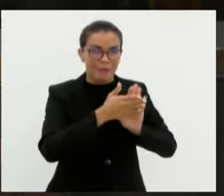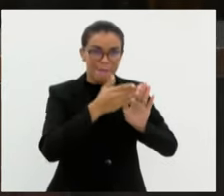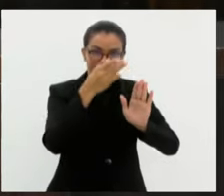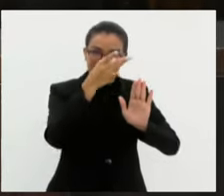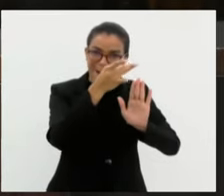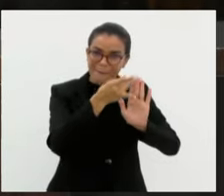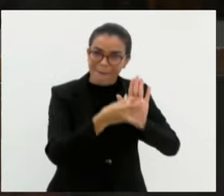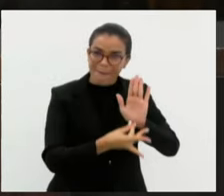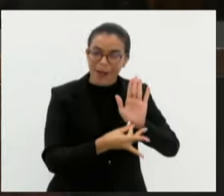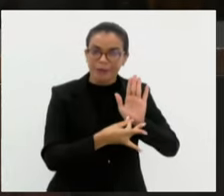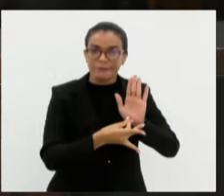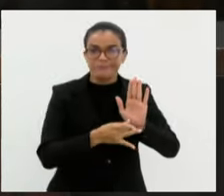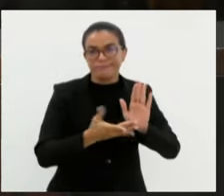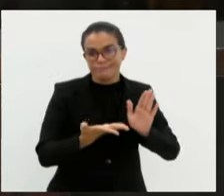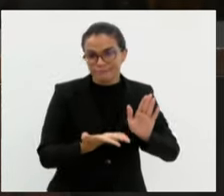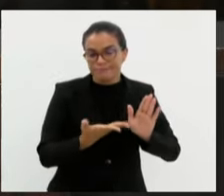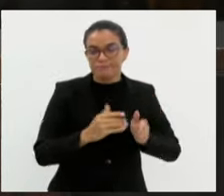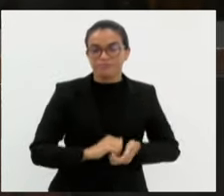estão revogados.